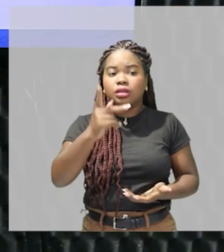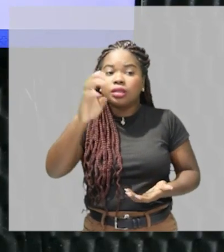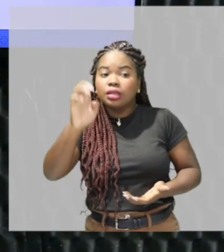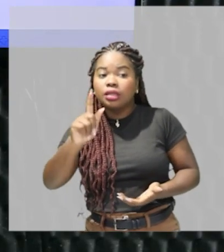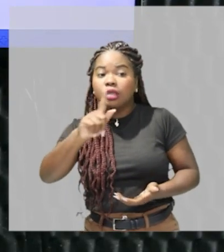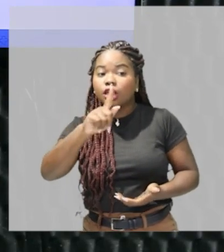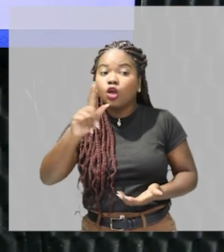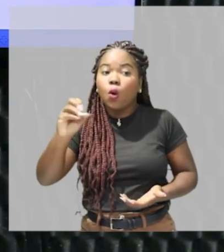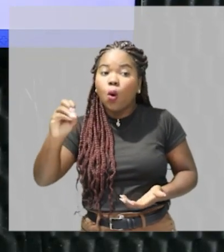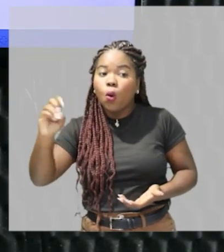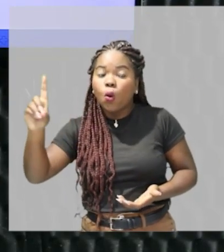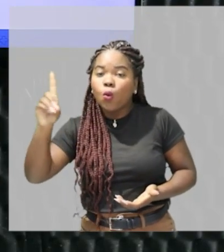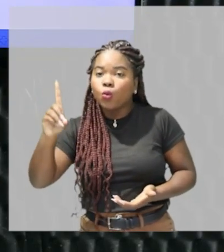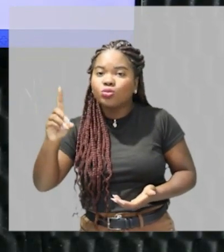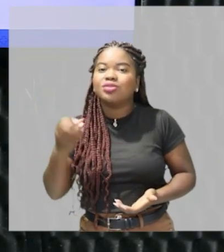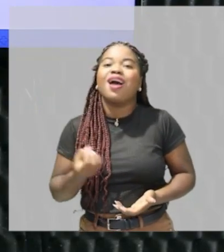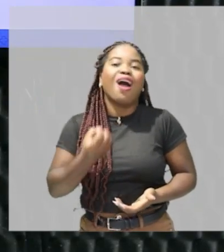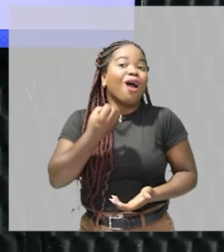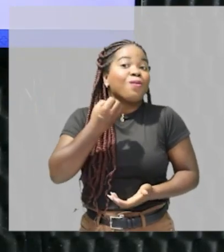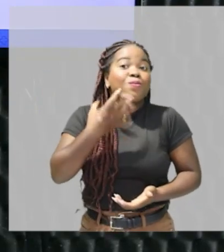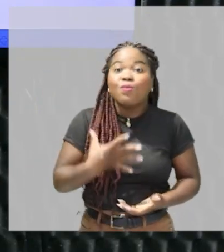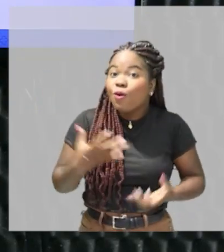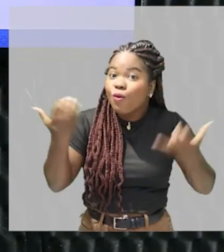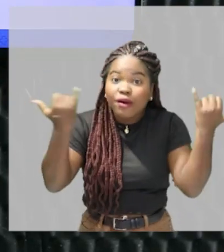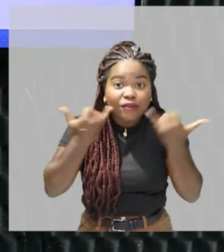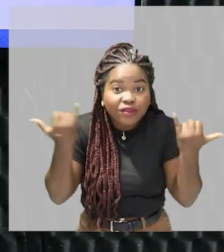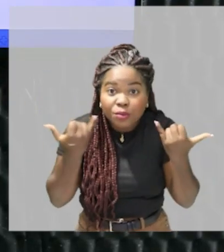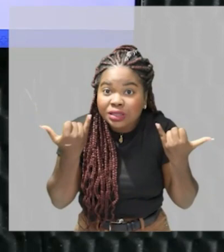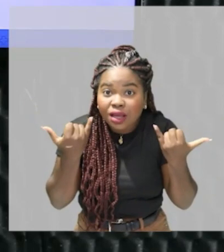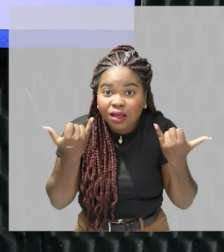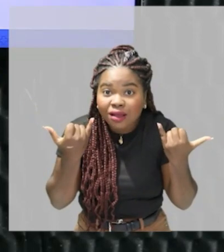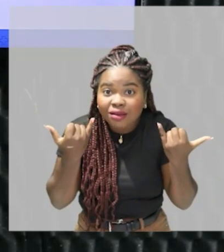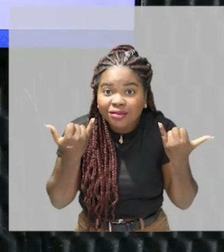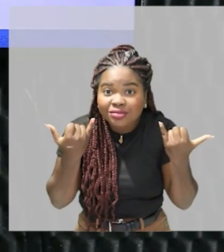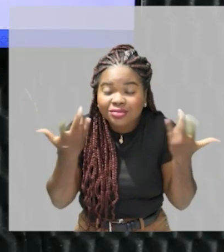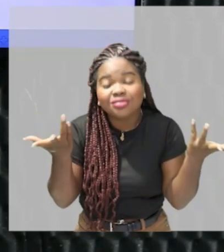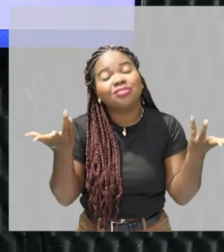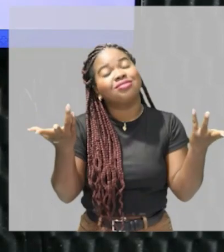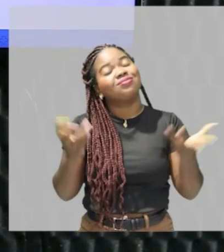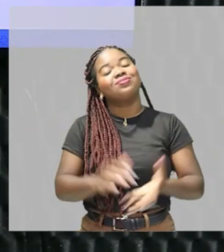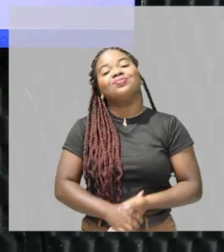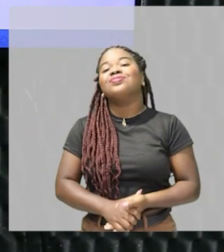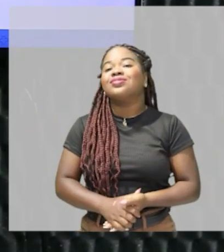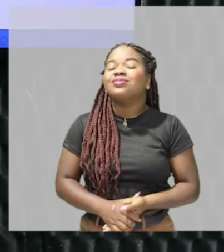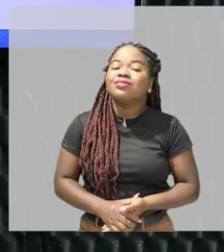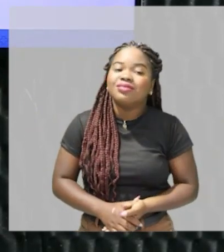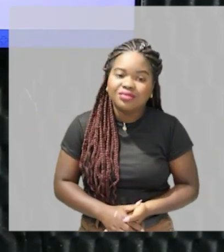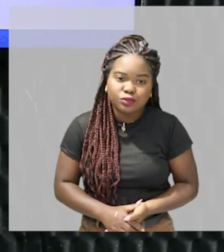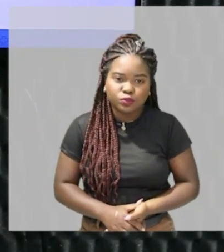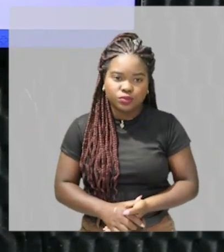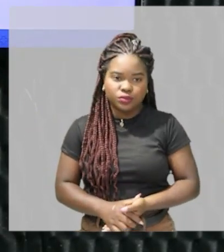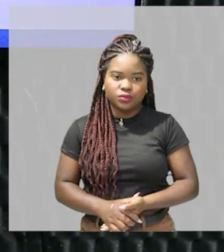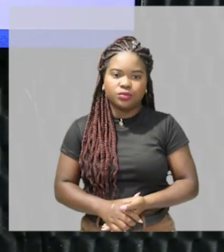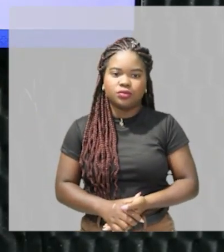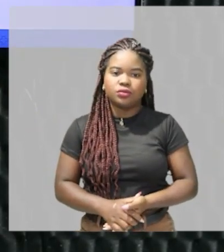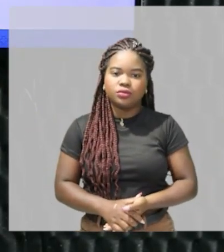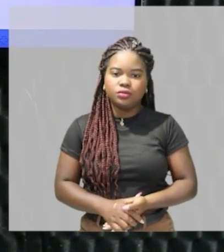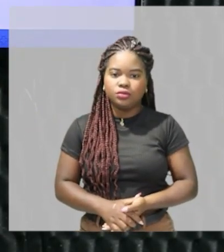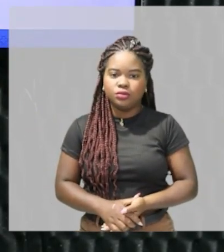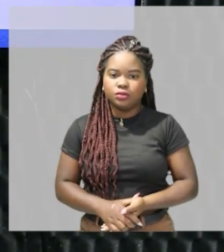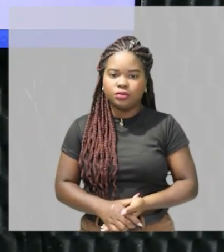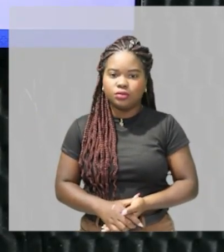boa notícia. A boa notícia, logicamente, é uma coisa positiva, então é uma vantagem. Aí ele diz,